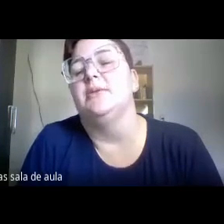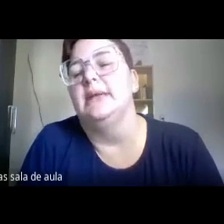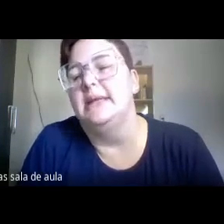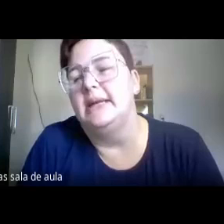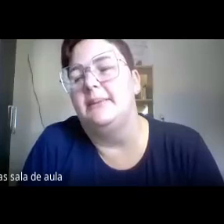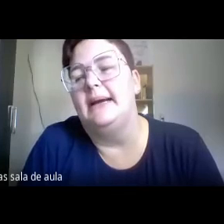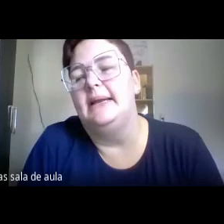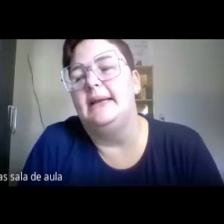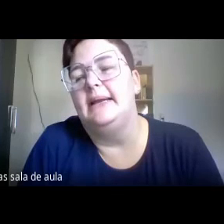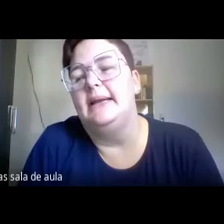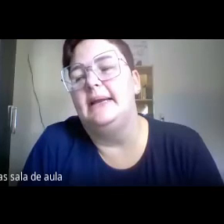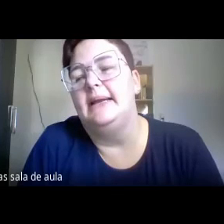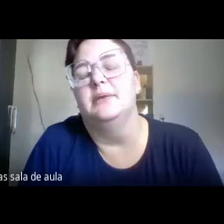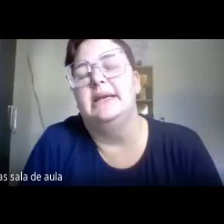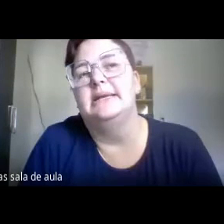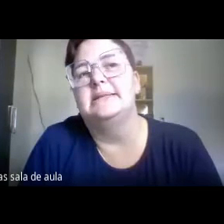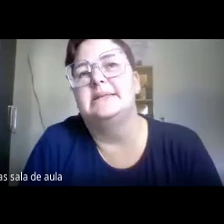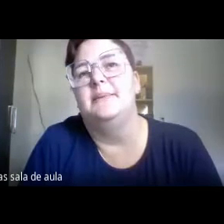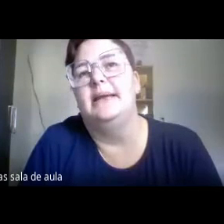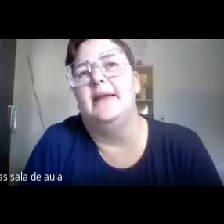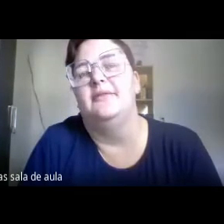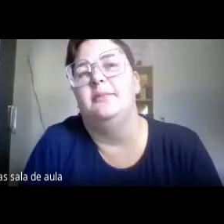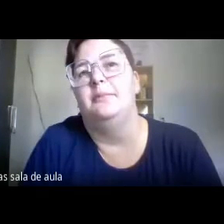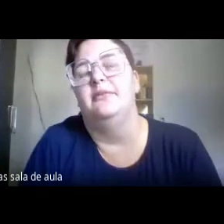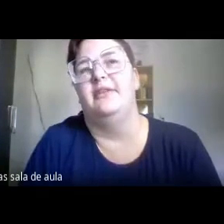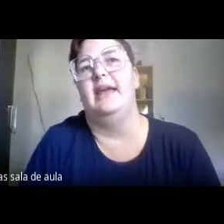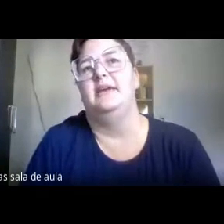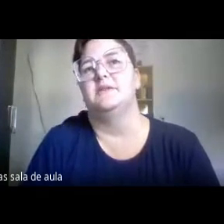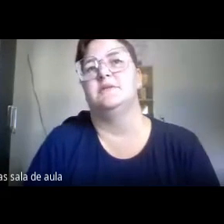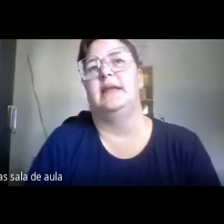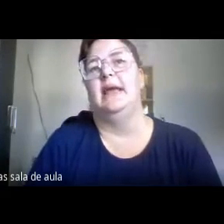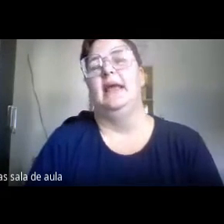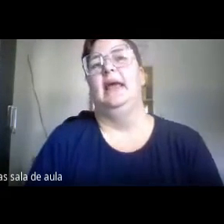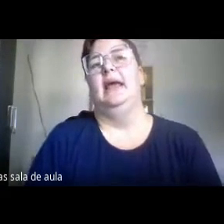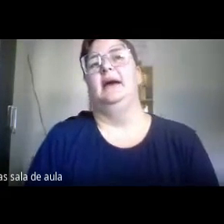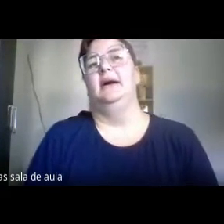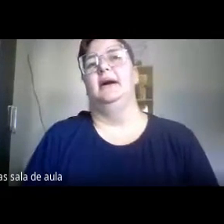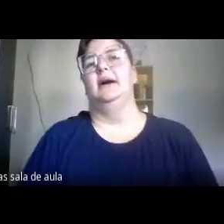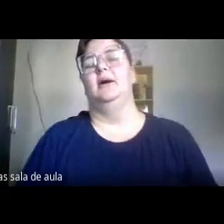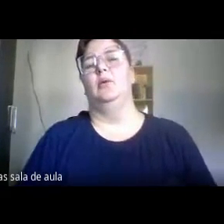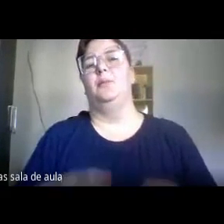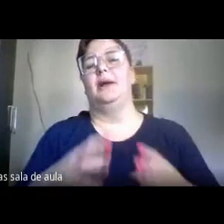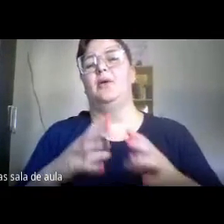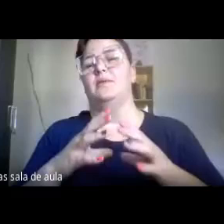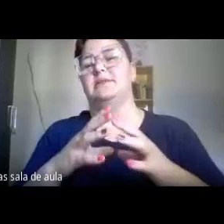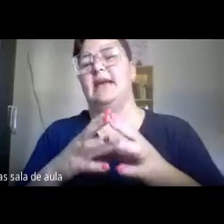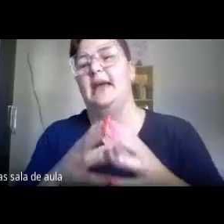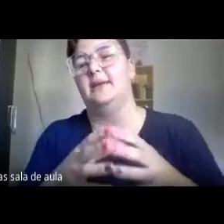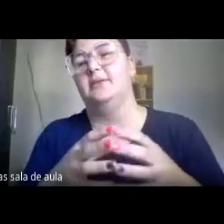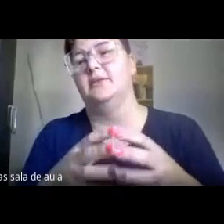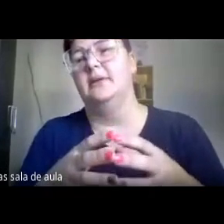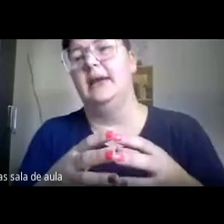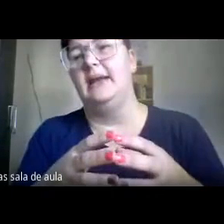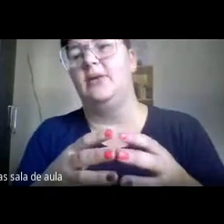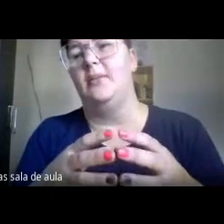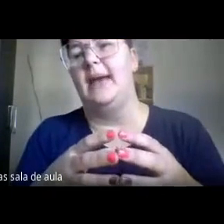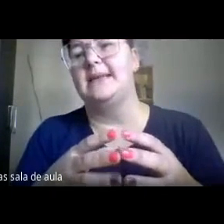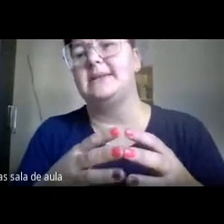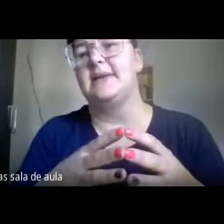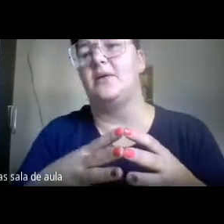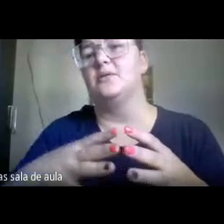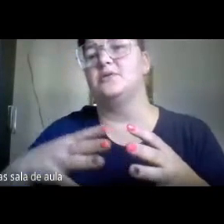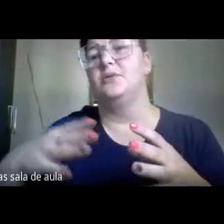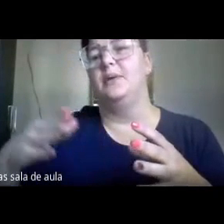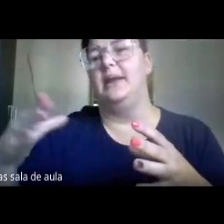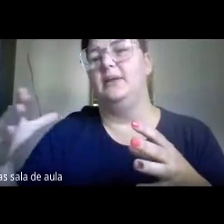presente, a Luana que trabalha com crianças também deve ver isso, né? O preconceito, ele começa a